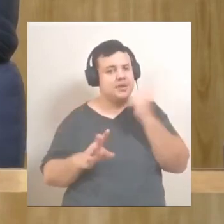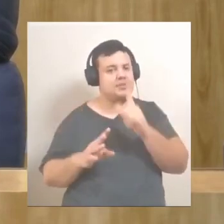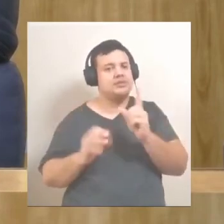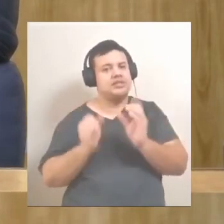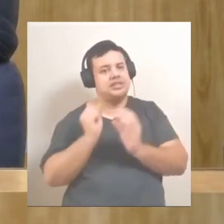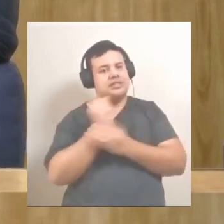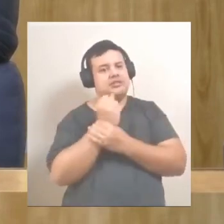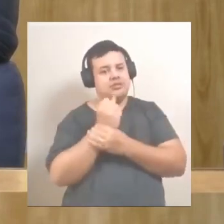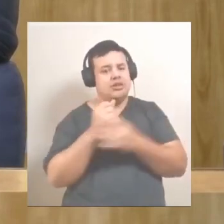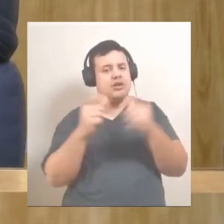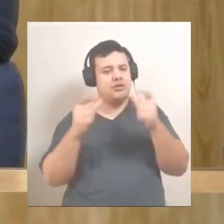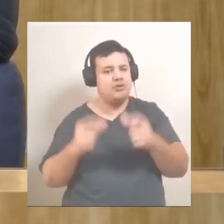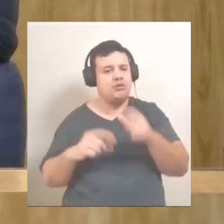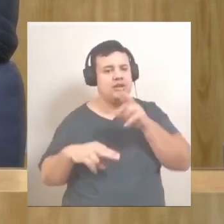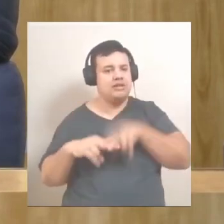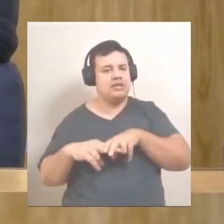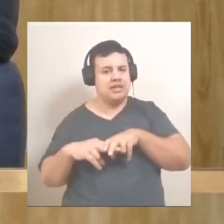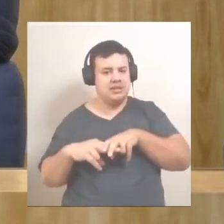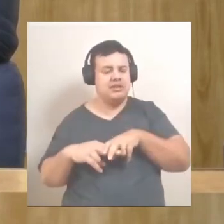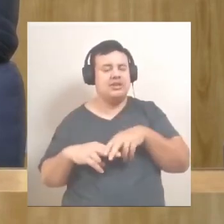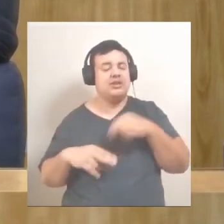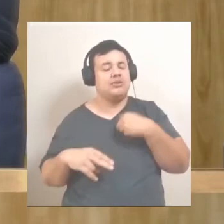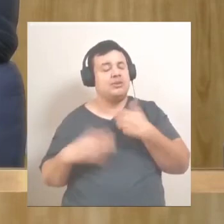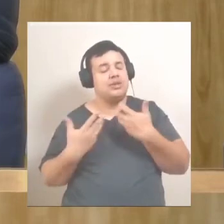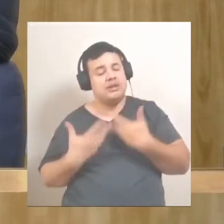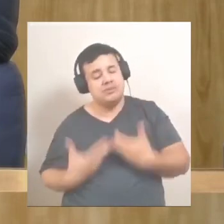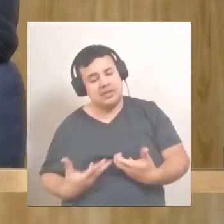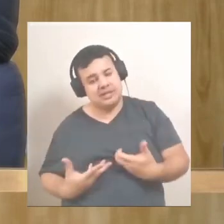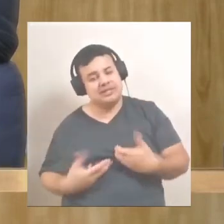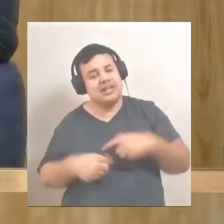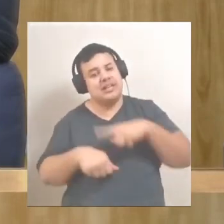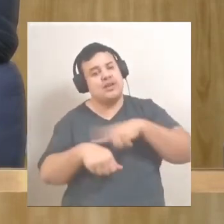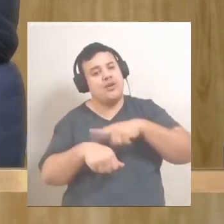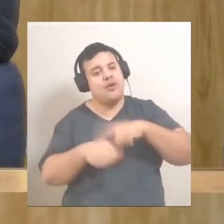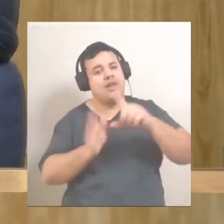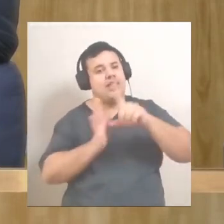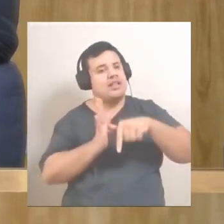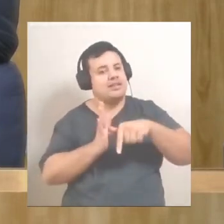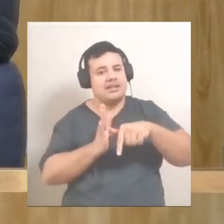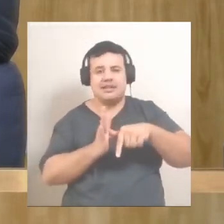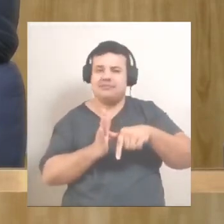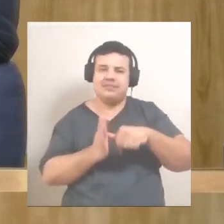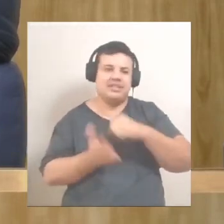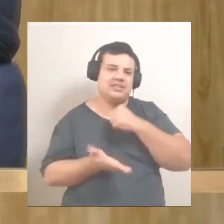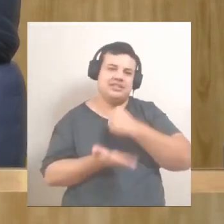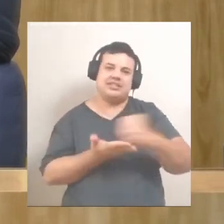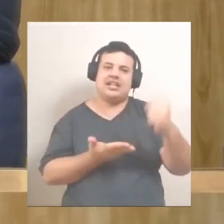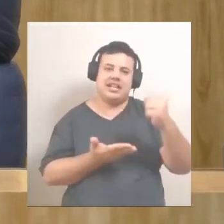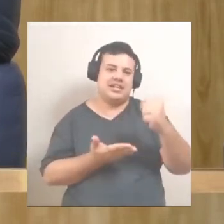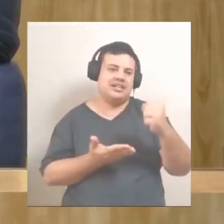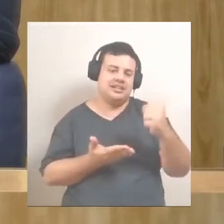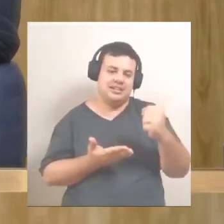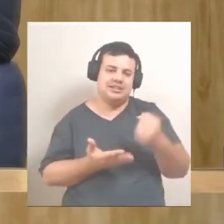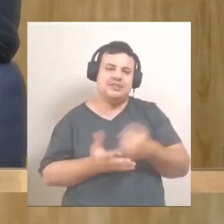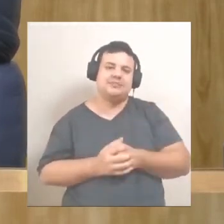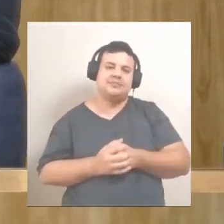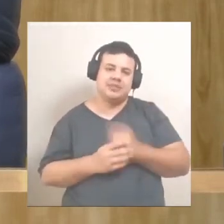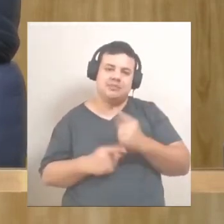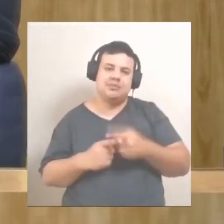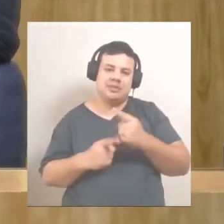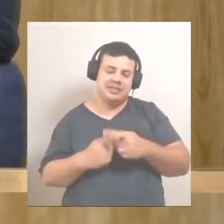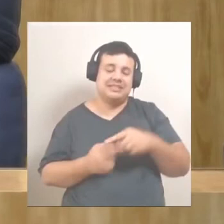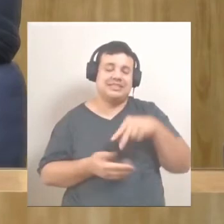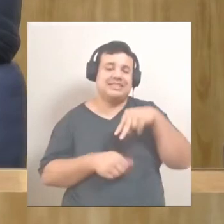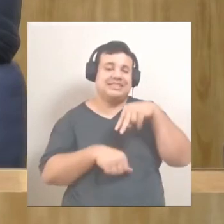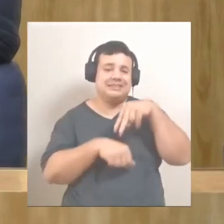ir sentada. Quando eu perdi a hora, que estava muito cansada, aí lascou, né, Brasil, como diz a nossa querida Lara, porque aí tinha que ir de